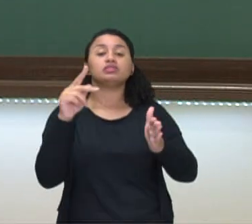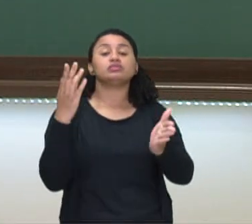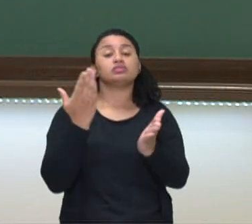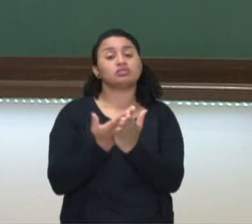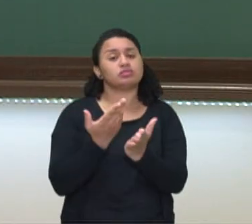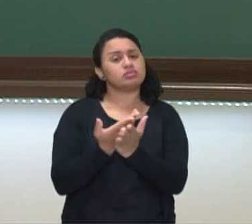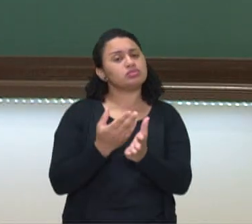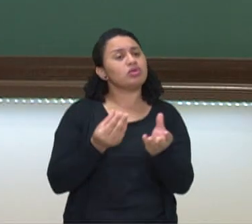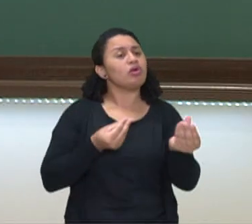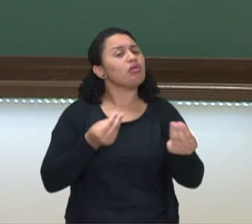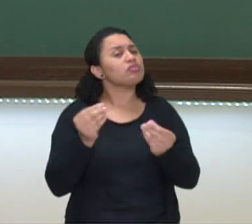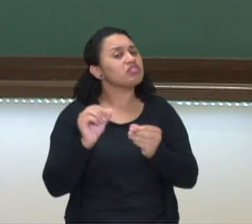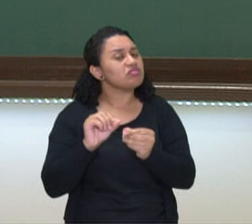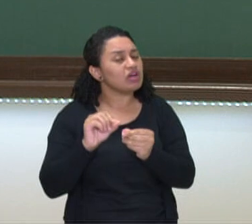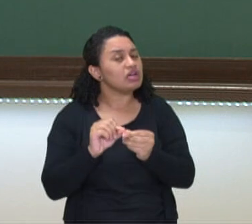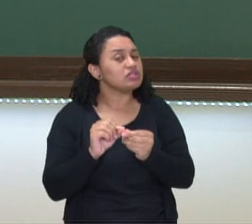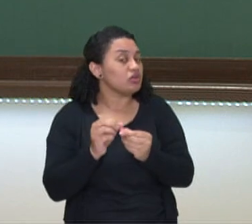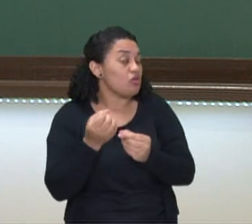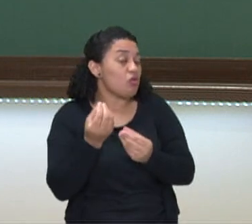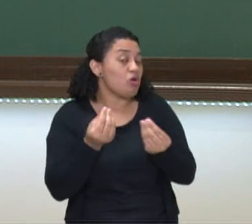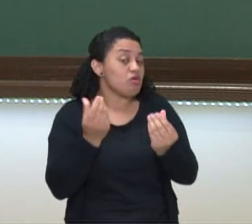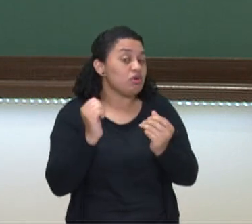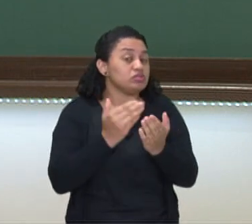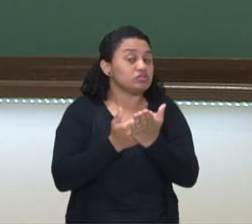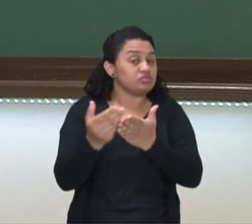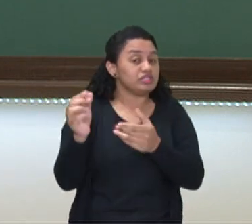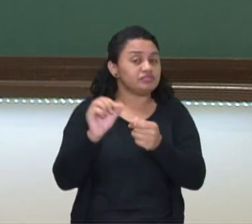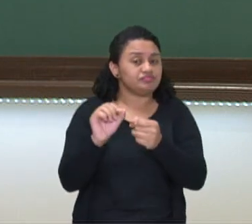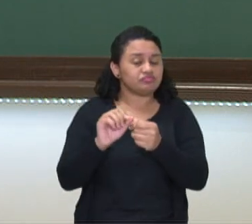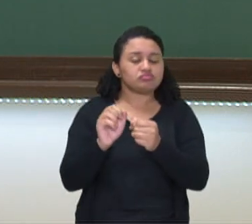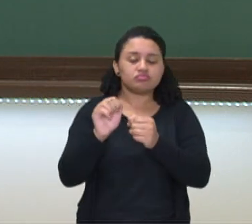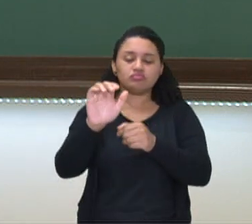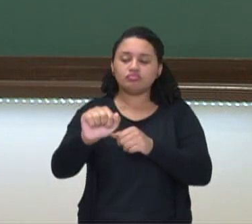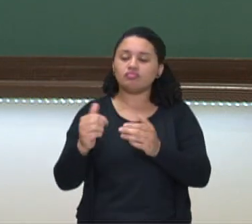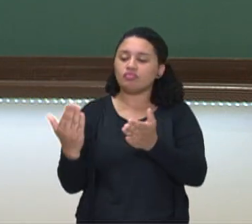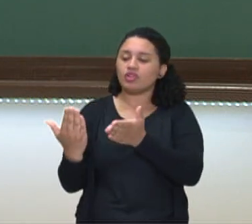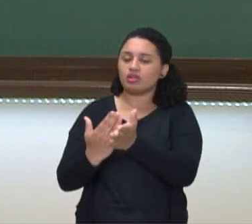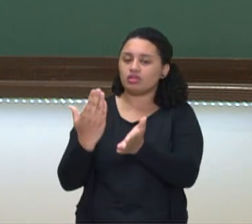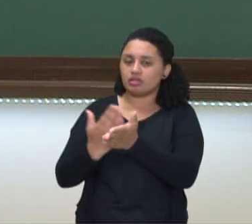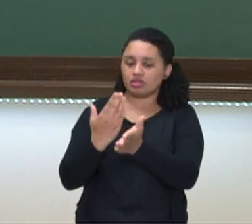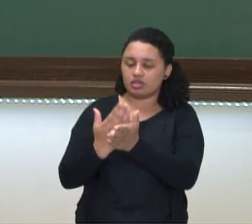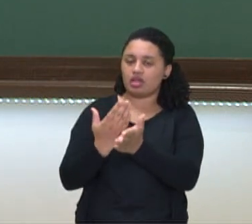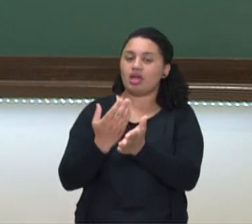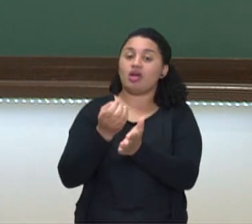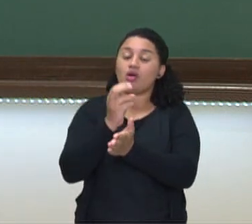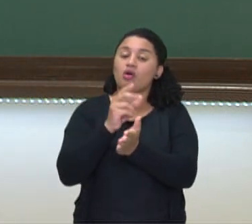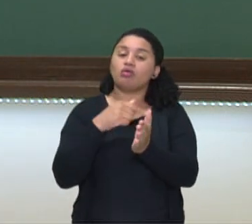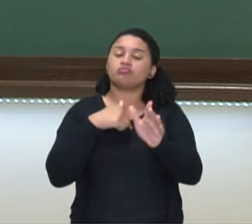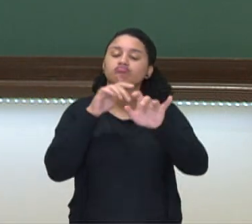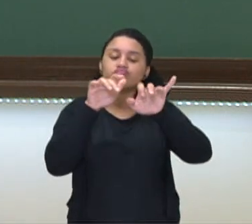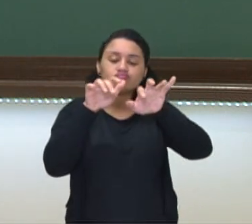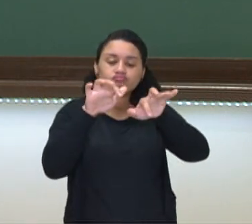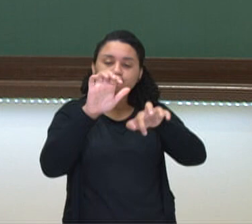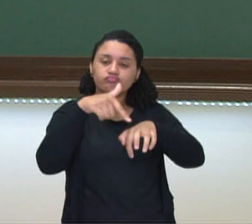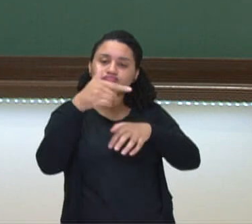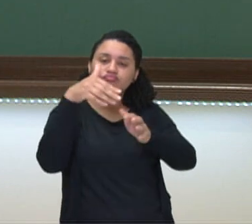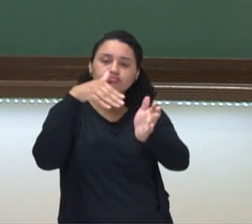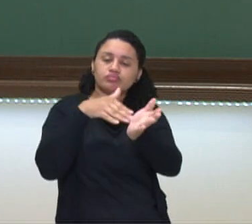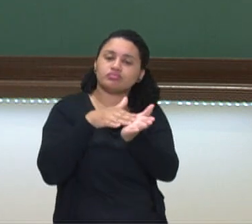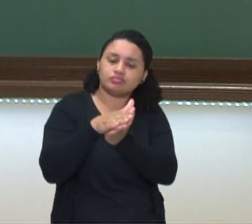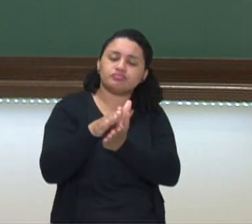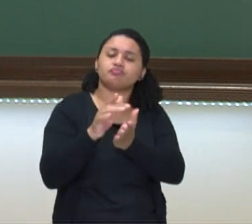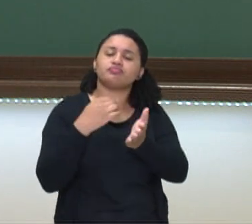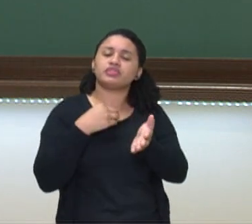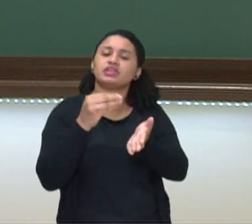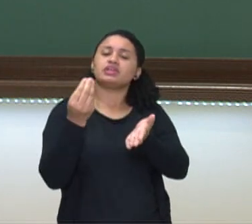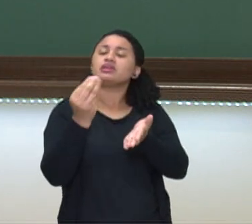pode começar a fazer? Você pode pegar um caderno ou imprimir um planejamento e colocar